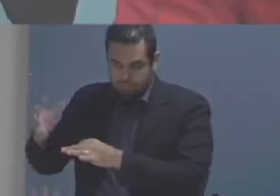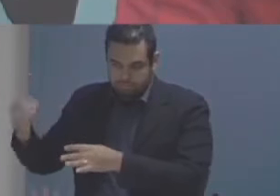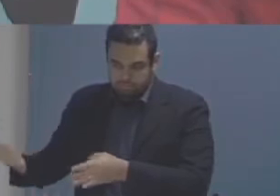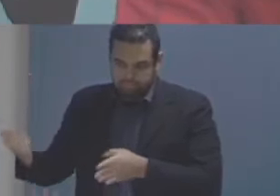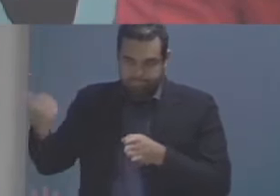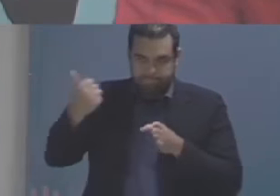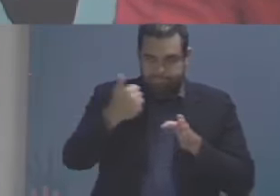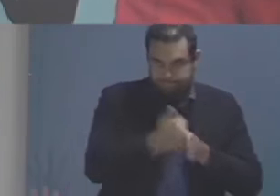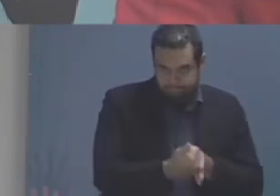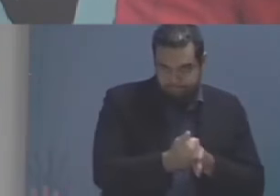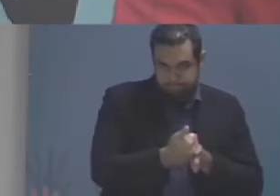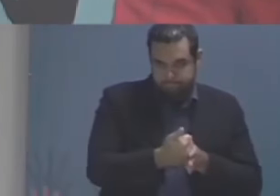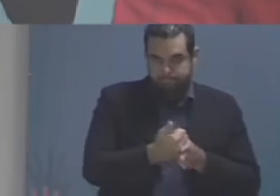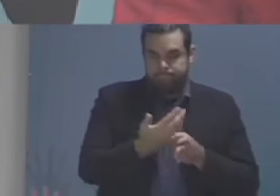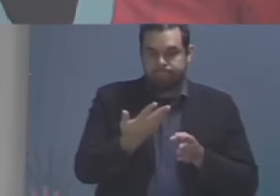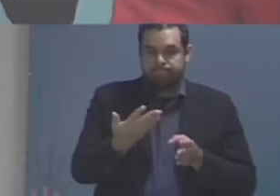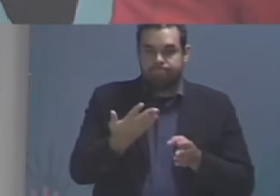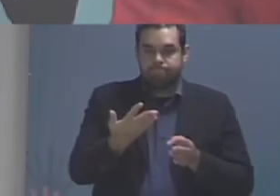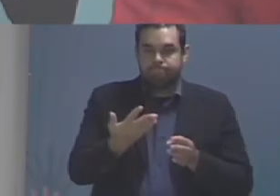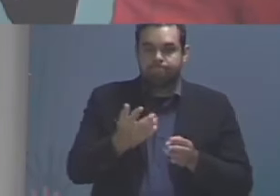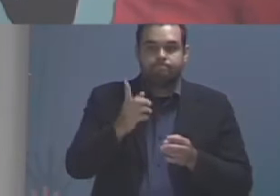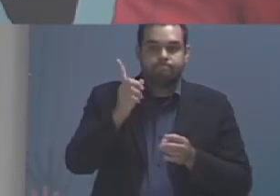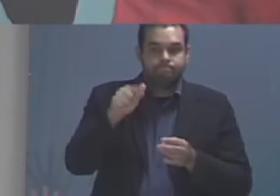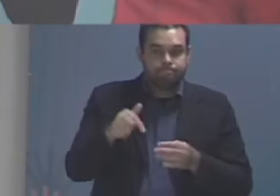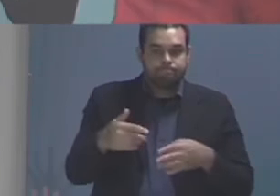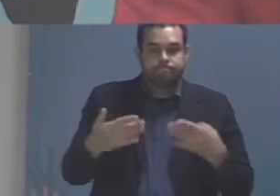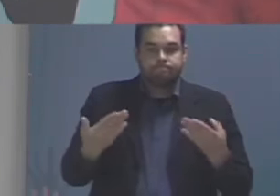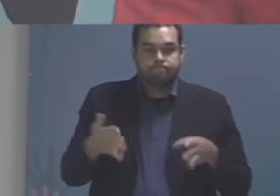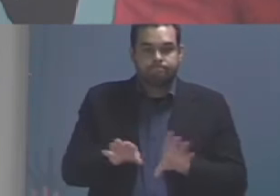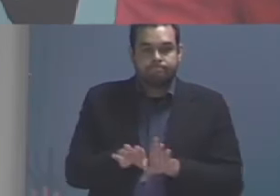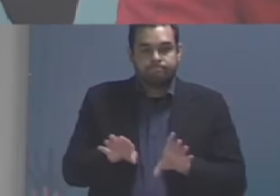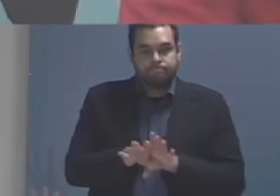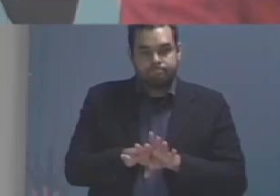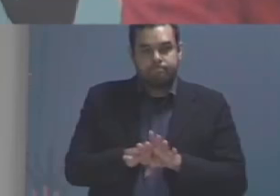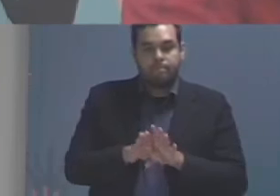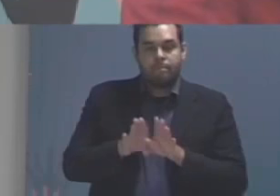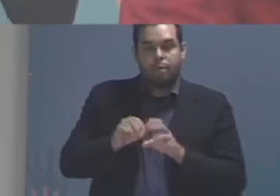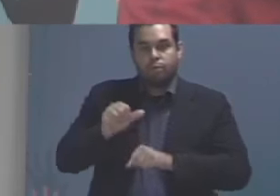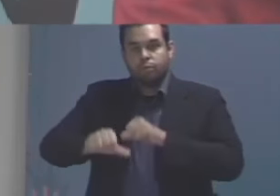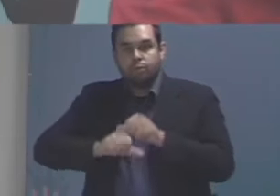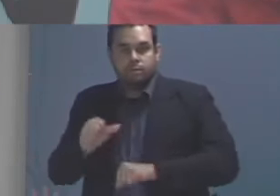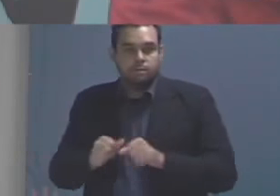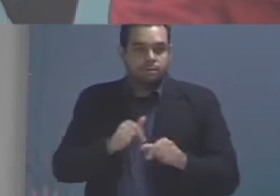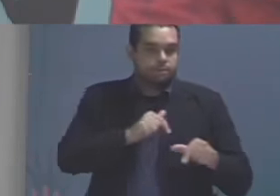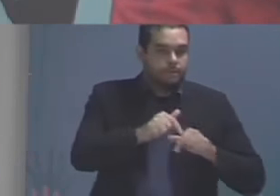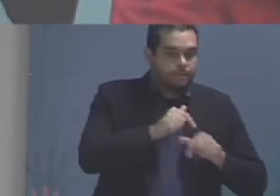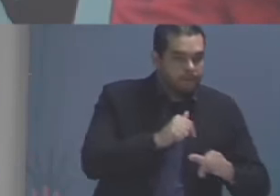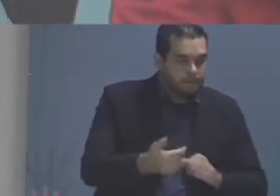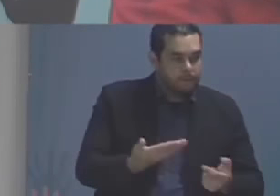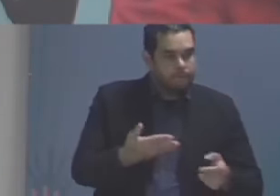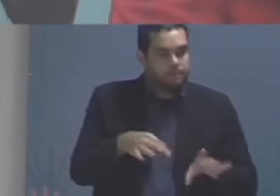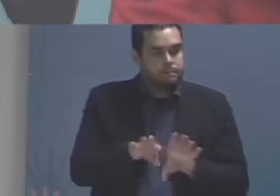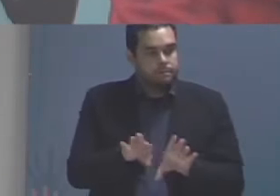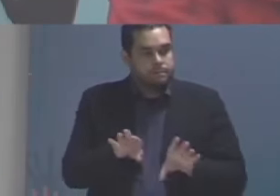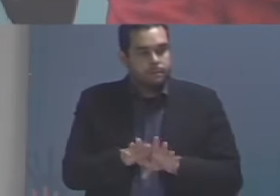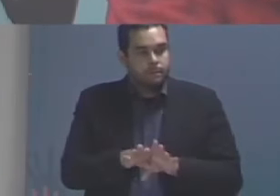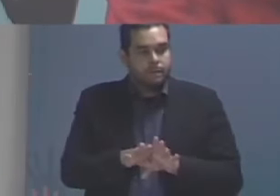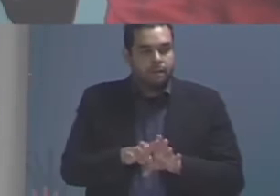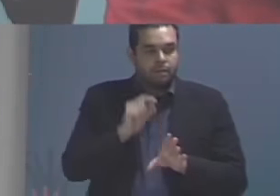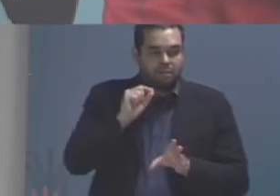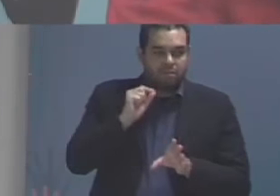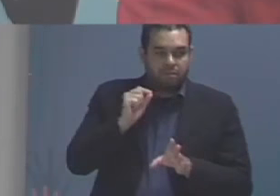são emprestados ao judiciário, isso além de desvio de função, além de não ser aquilo para que ele